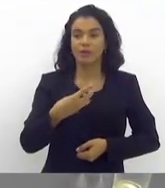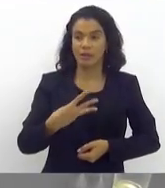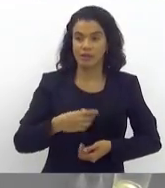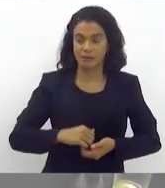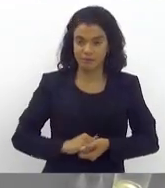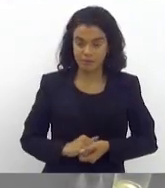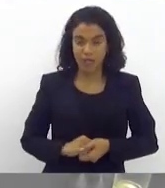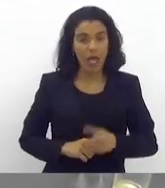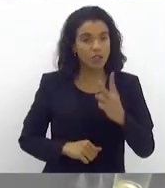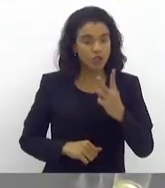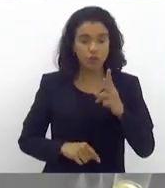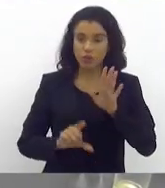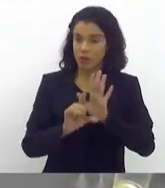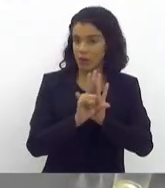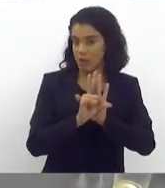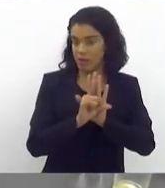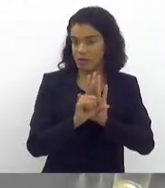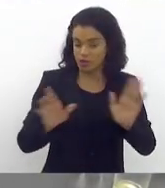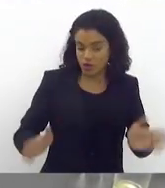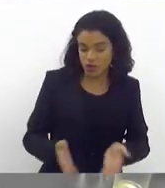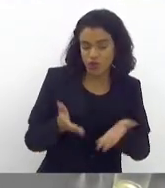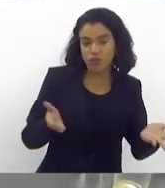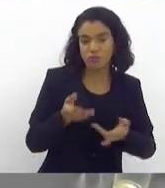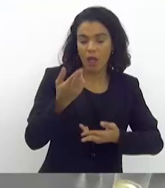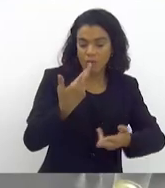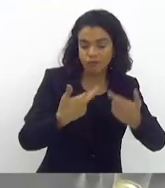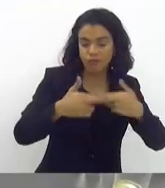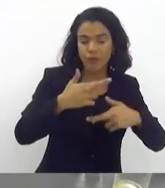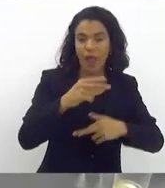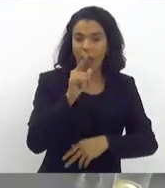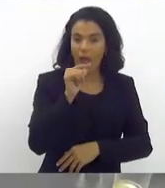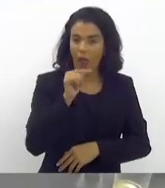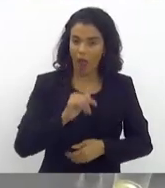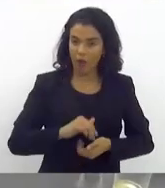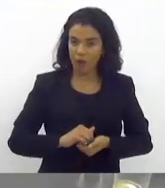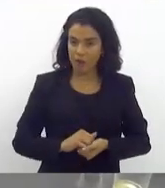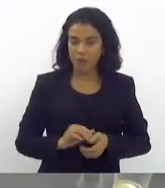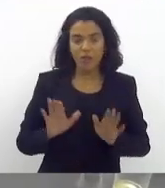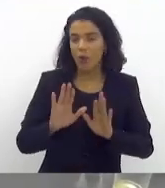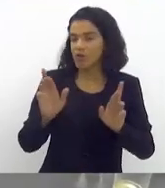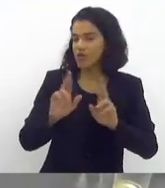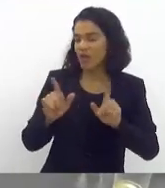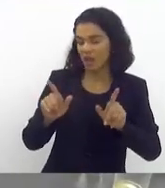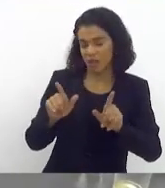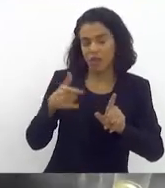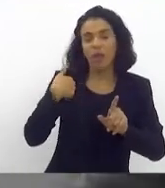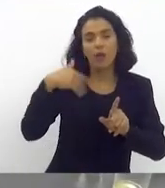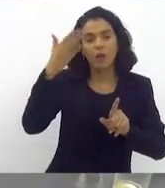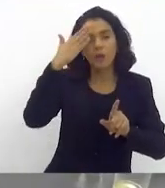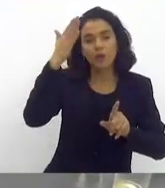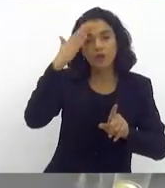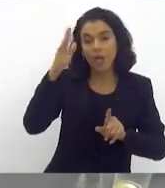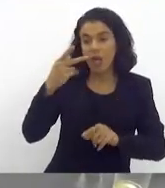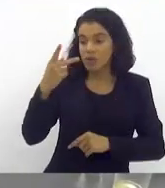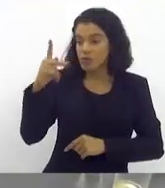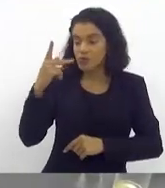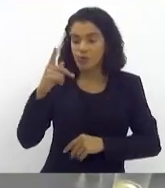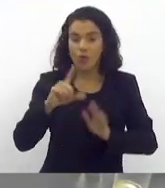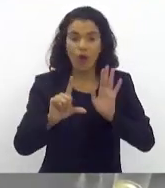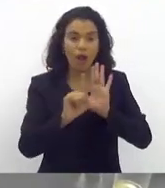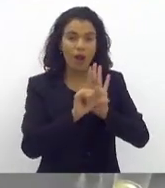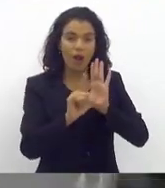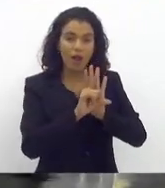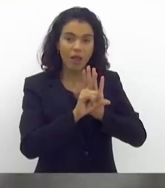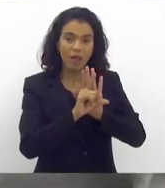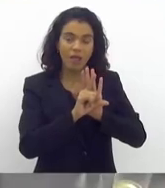sobre estímulos ao reuso. Não, é que é diferente, deputado. Eu sei. As suas legislações são